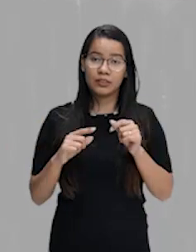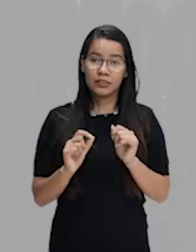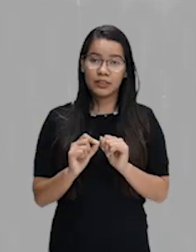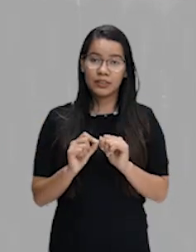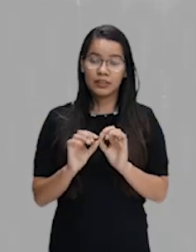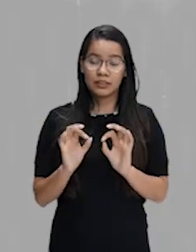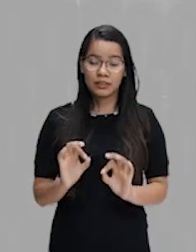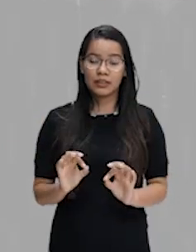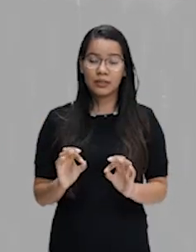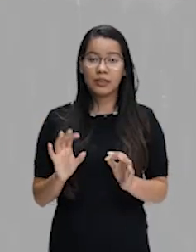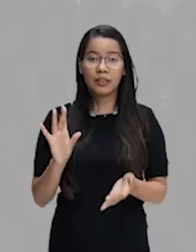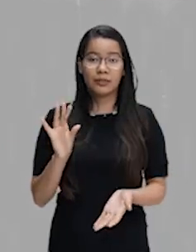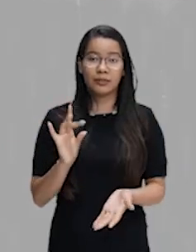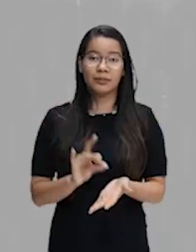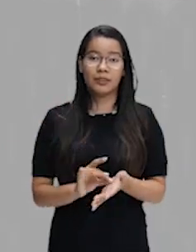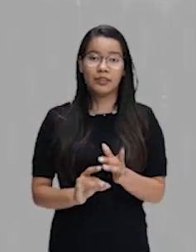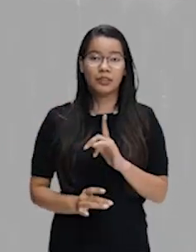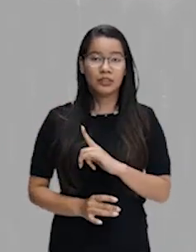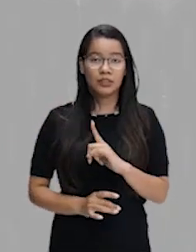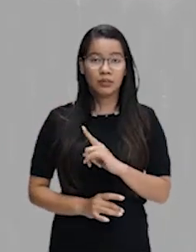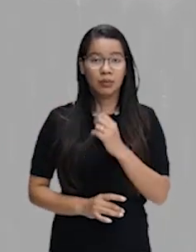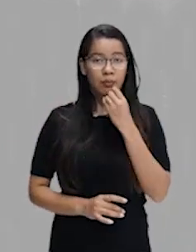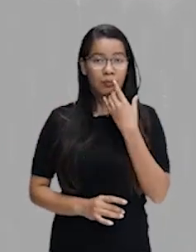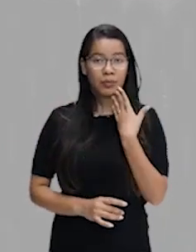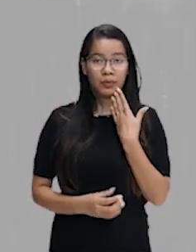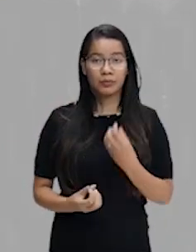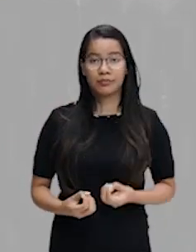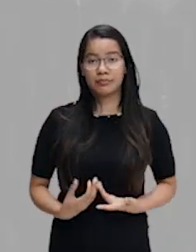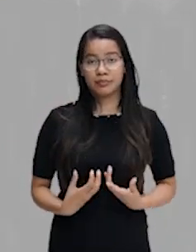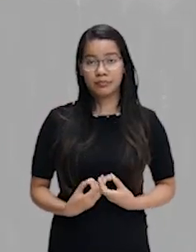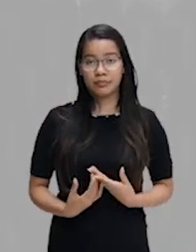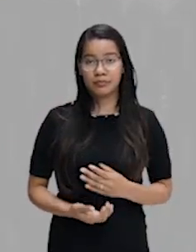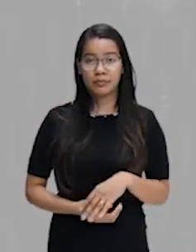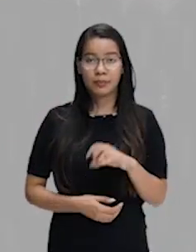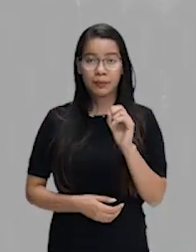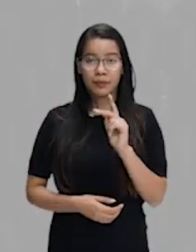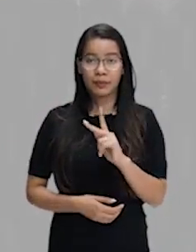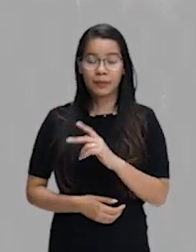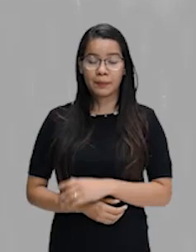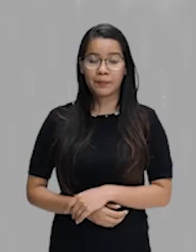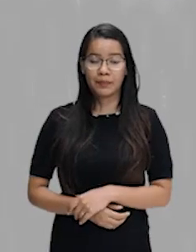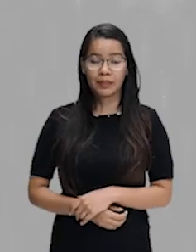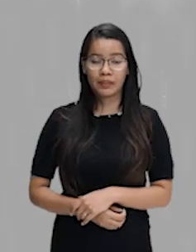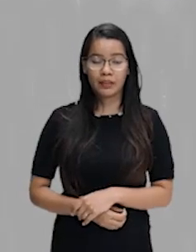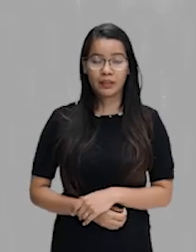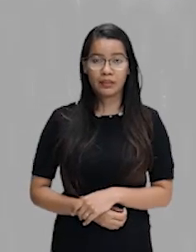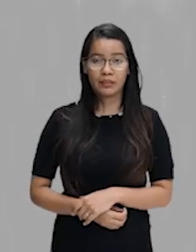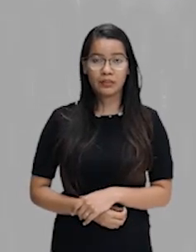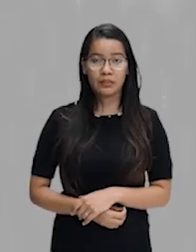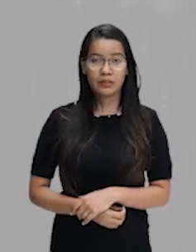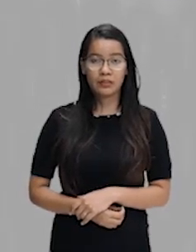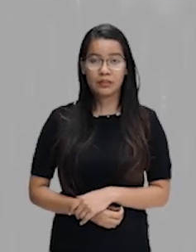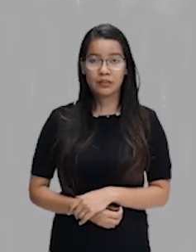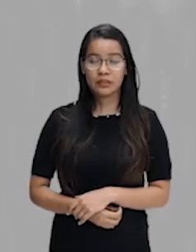certo, para que realmente haja uma boa produtividade. Beleza? Vamos seguindo com a